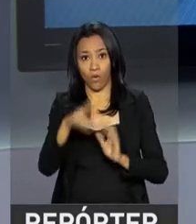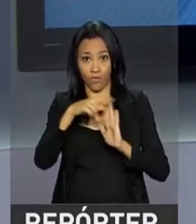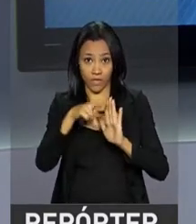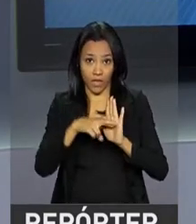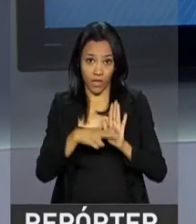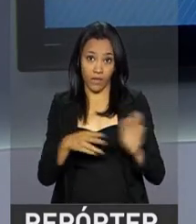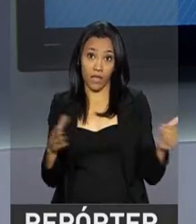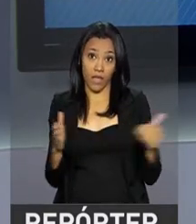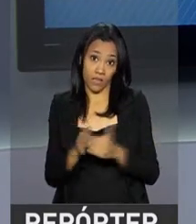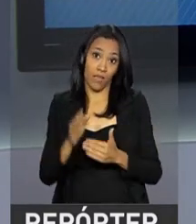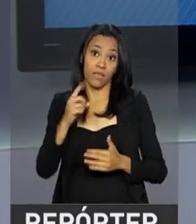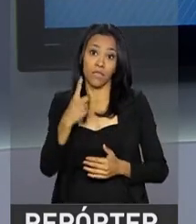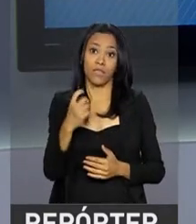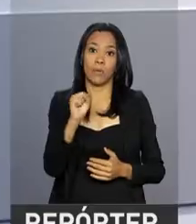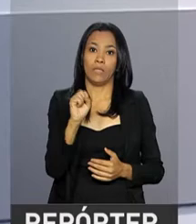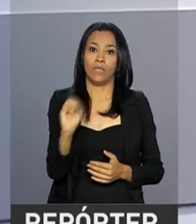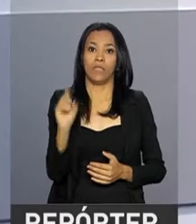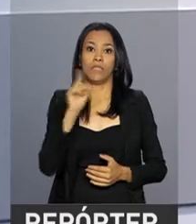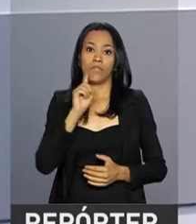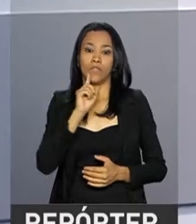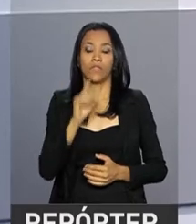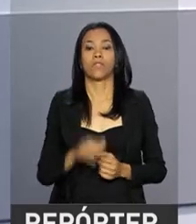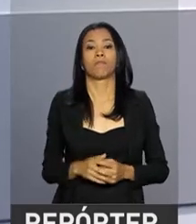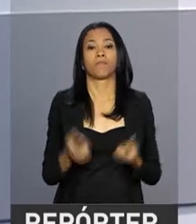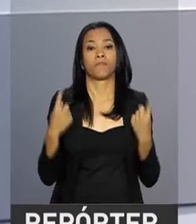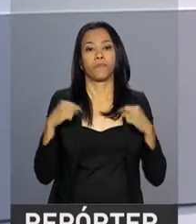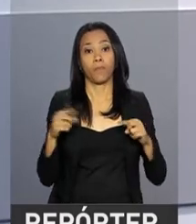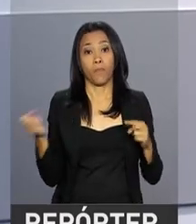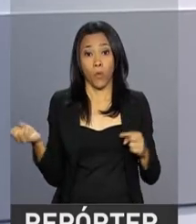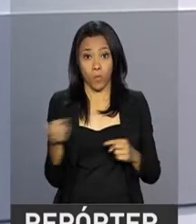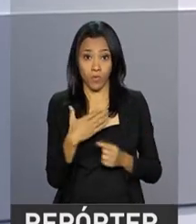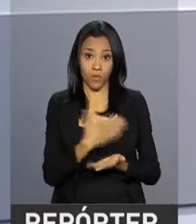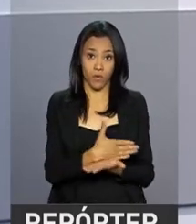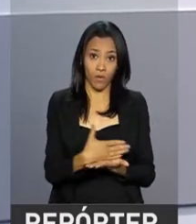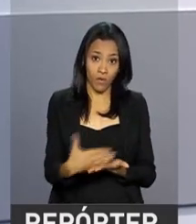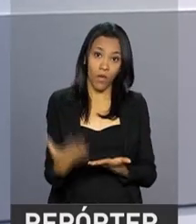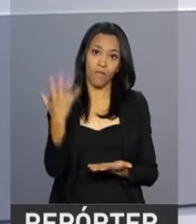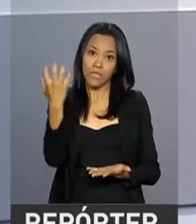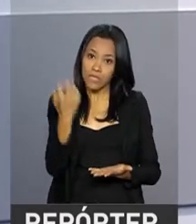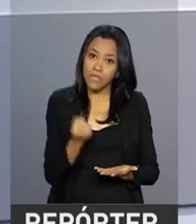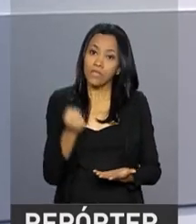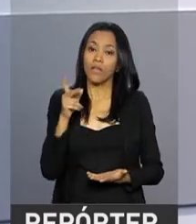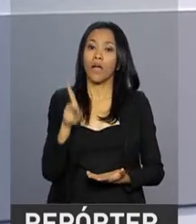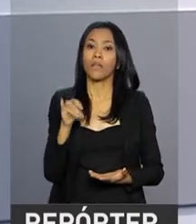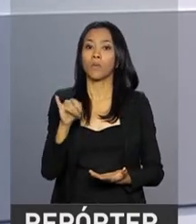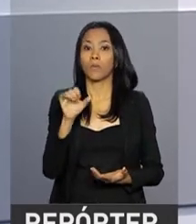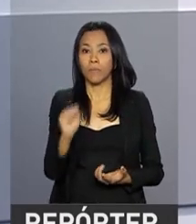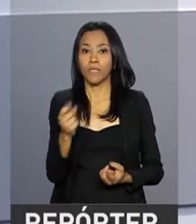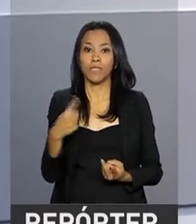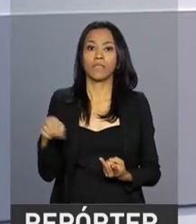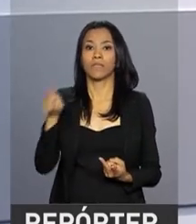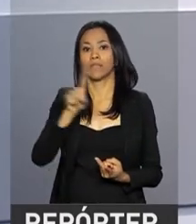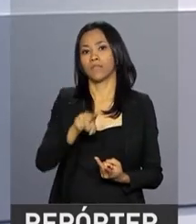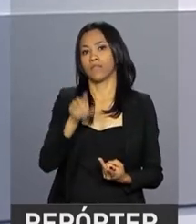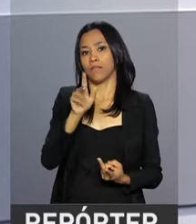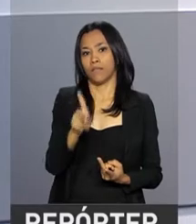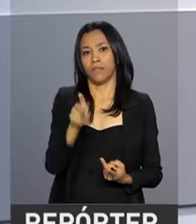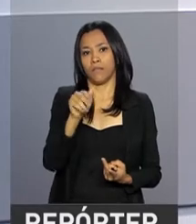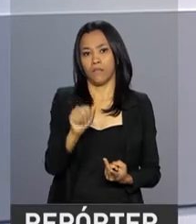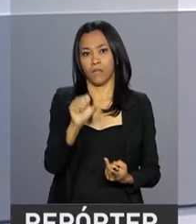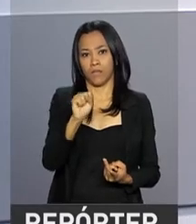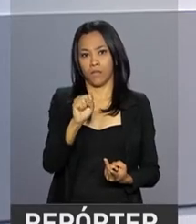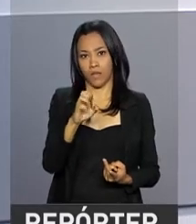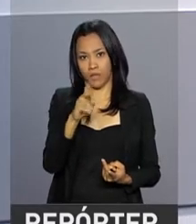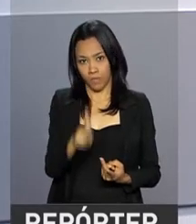até 180 dias começou a nova etapa de saque do pis pasep das contas liberadas por medida provisória